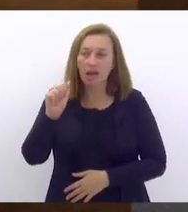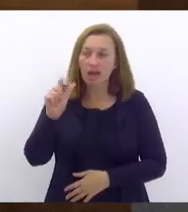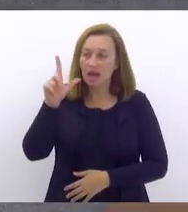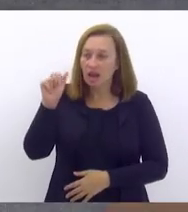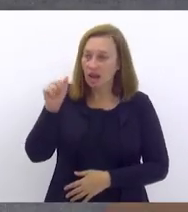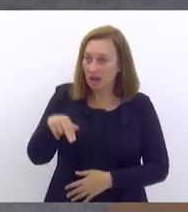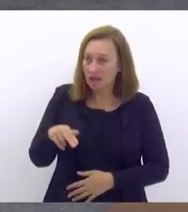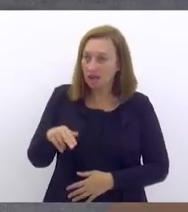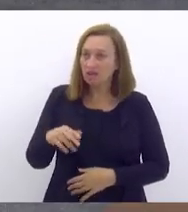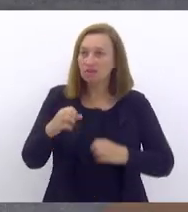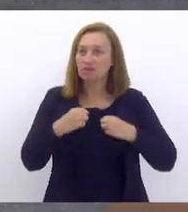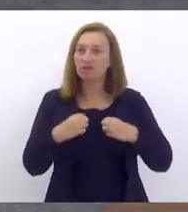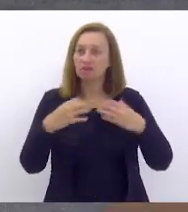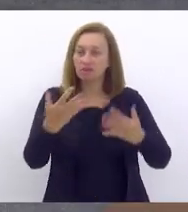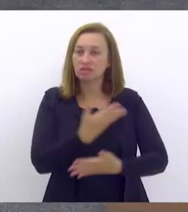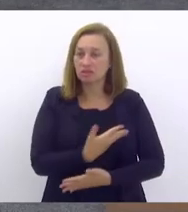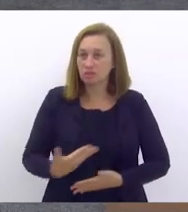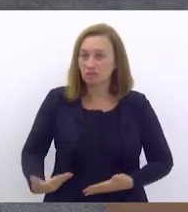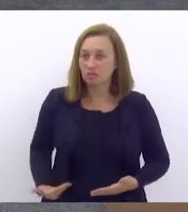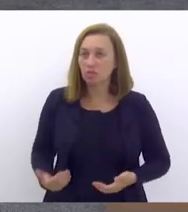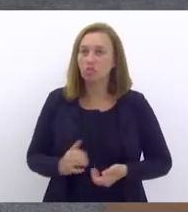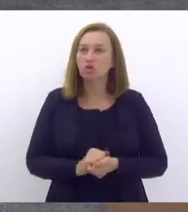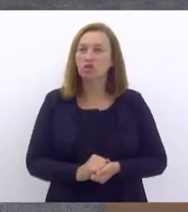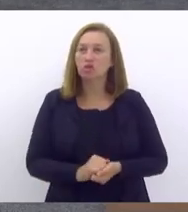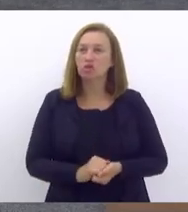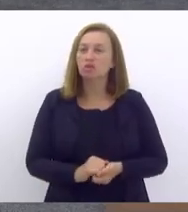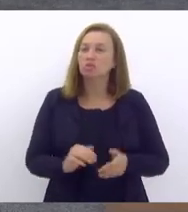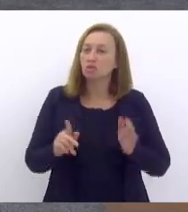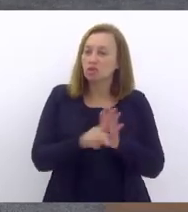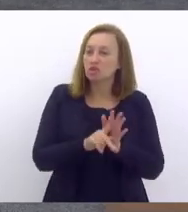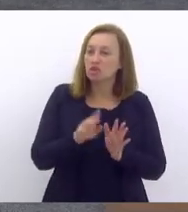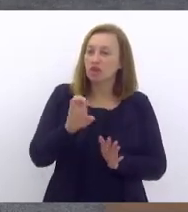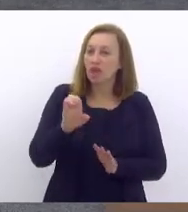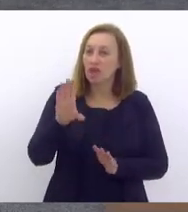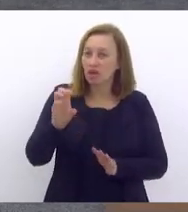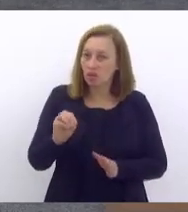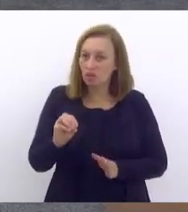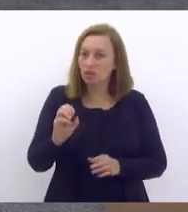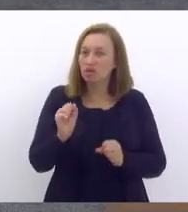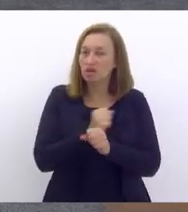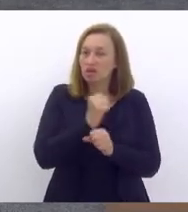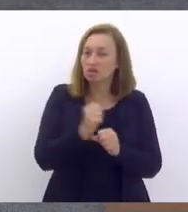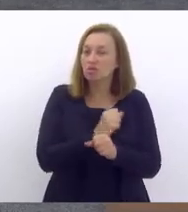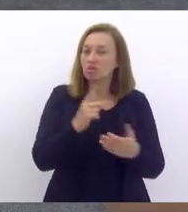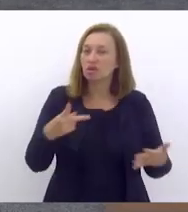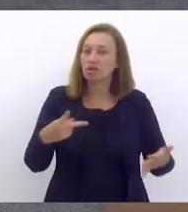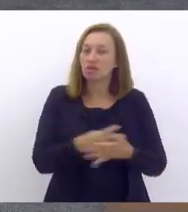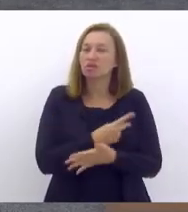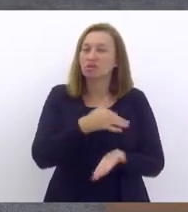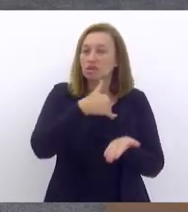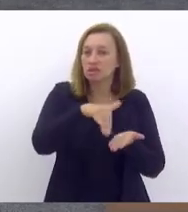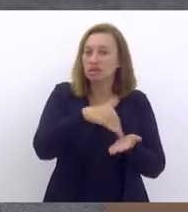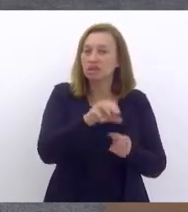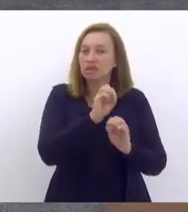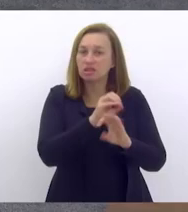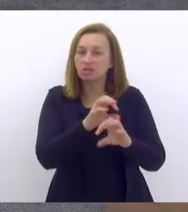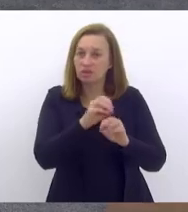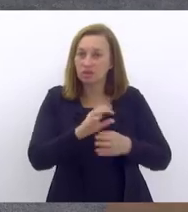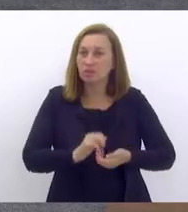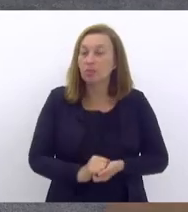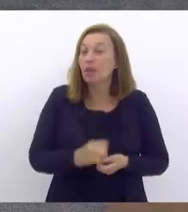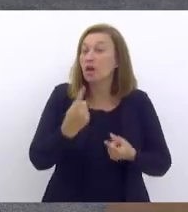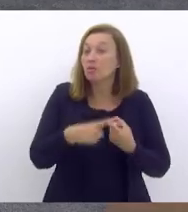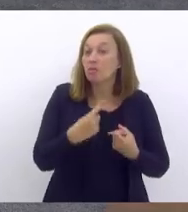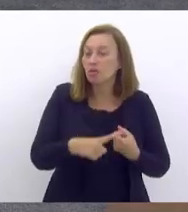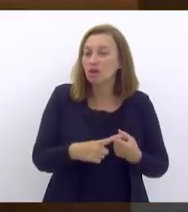gente faça uma audiência pública sobre o projeto ECO e as obras que aconteceram na Secretaria de Educação. Porque